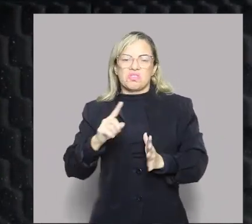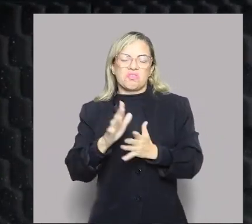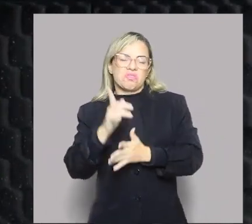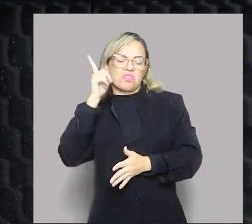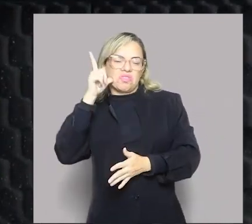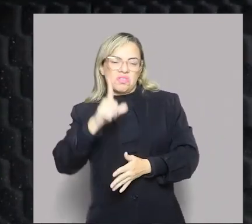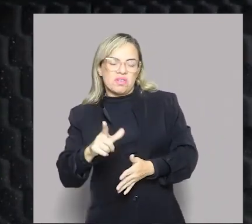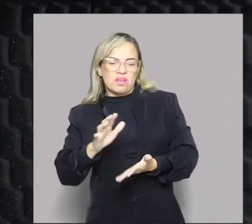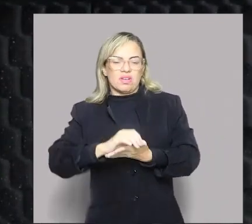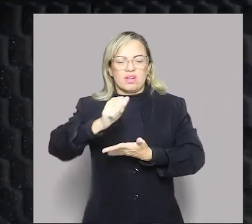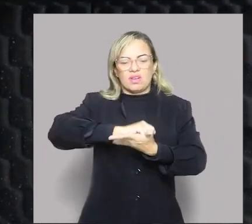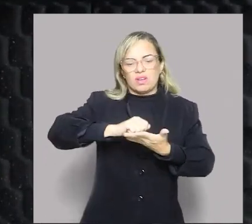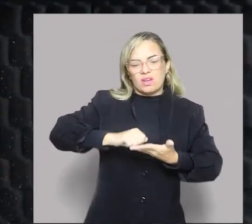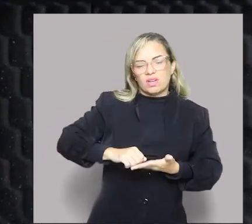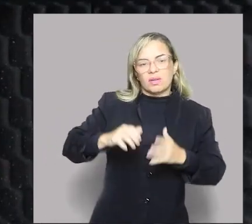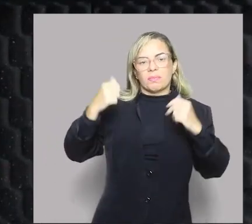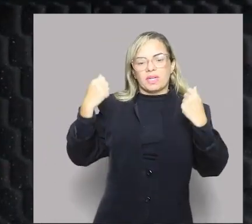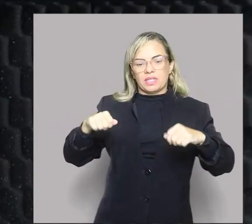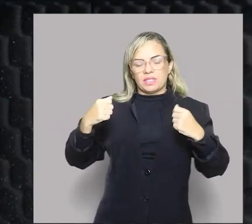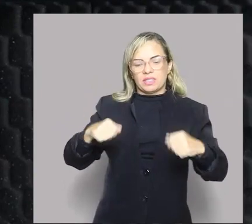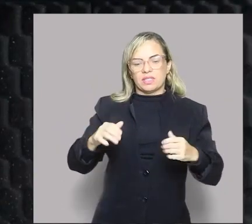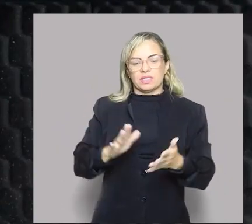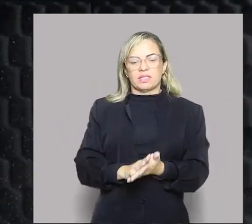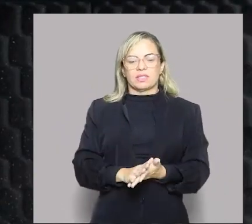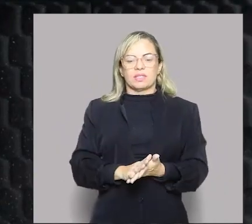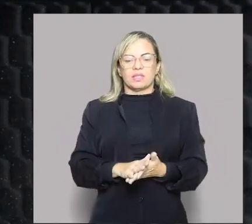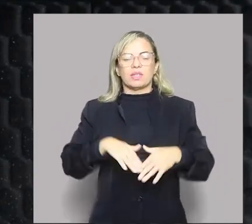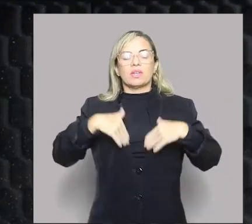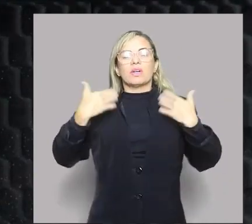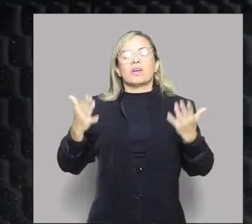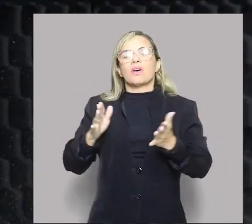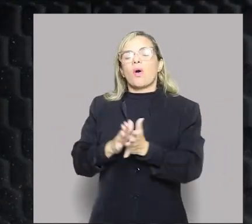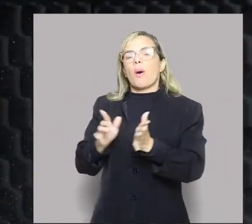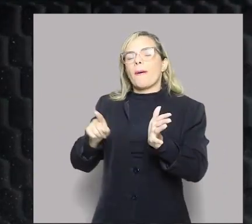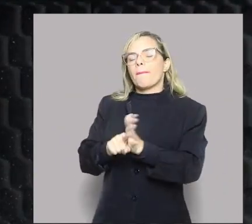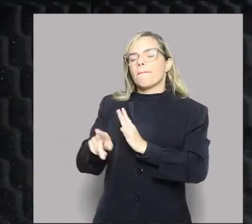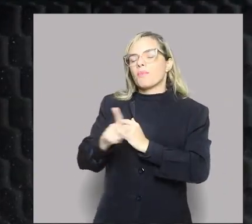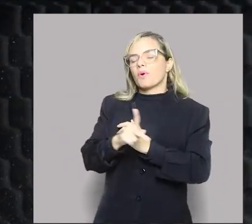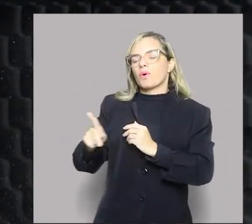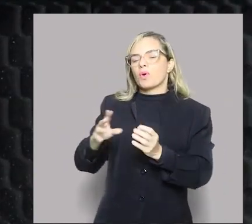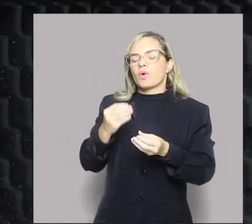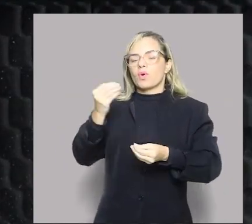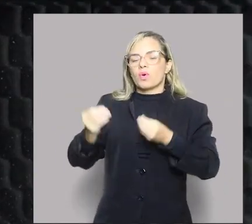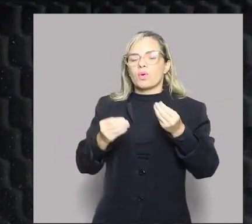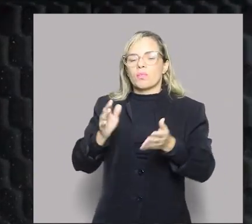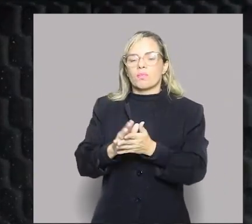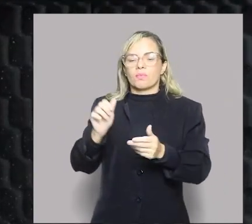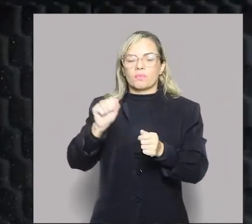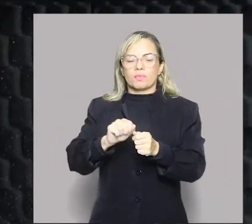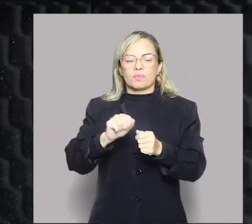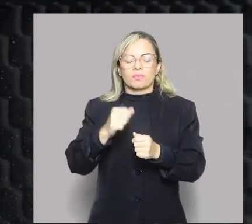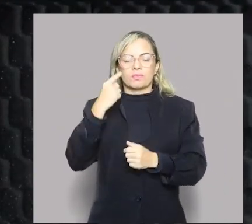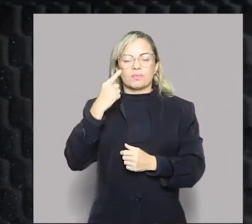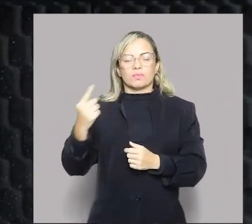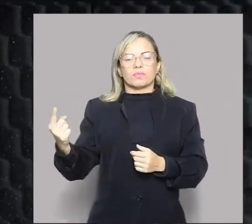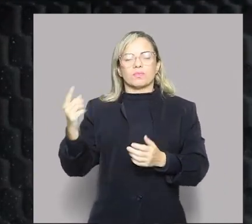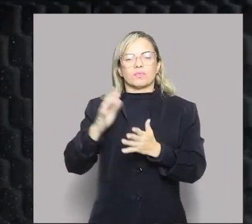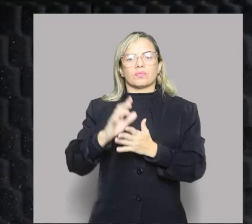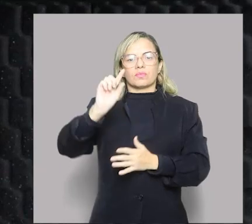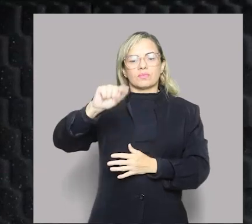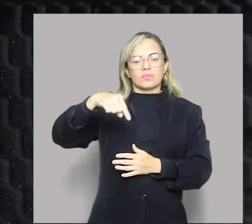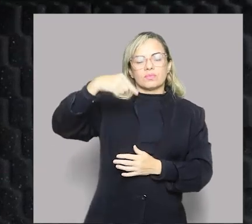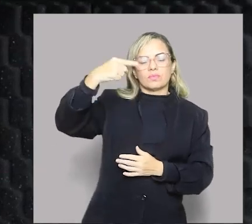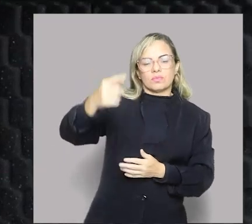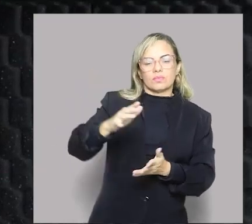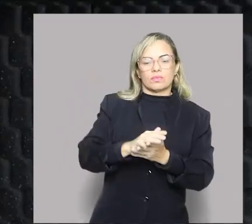a produtividade necessária. E aí, professora, como é que eu faria essa produtividade? Depois que eu faço